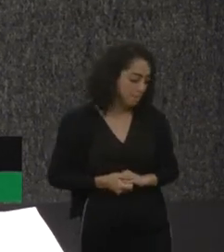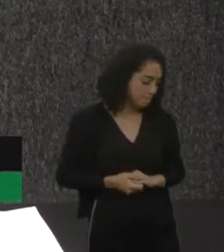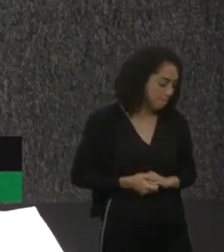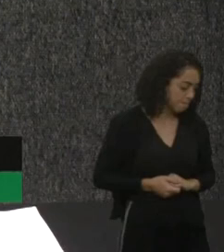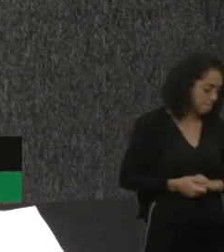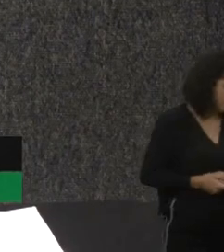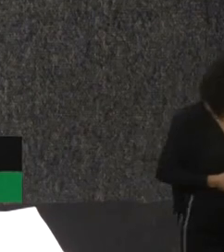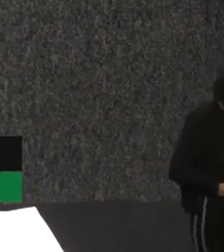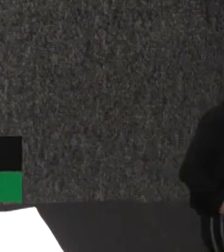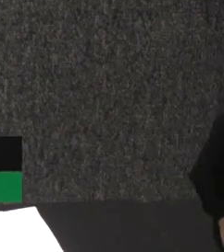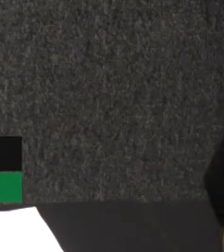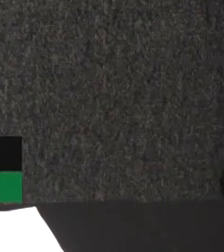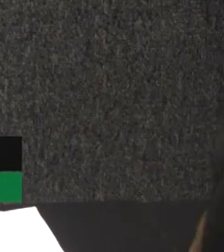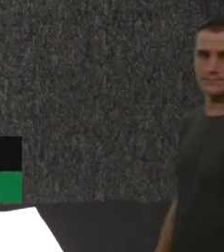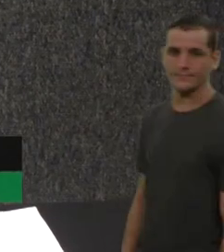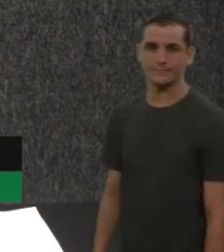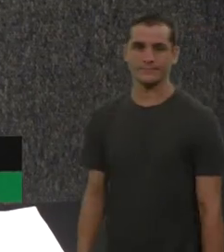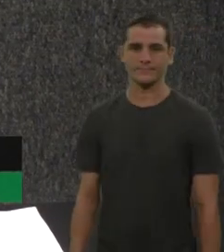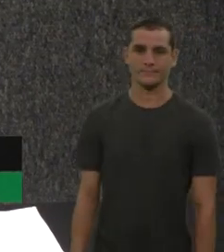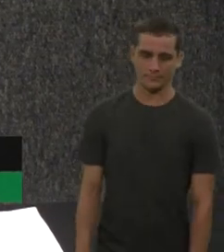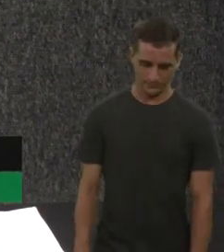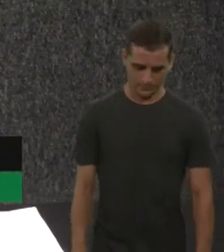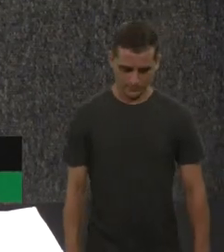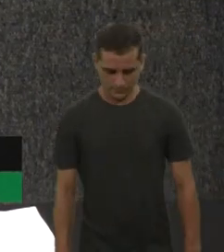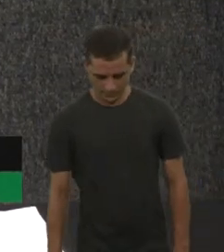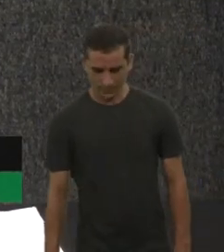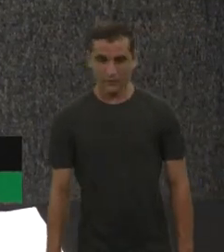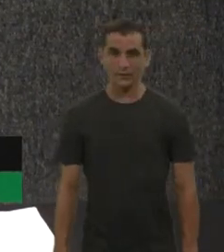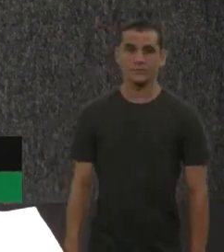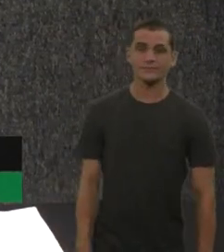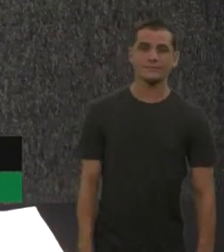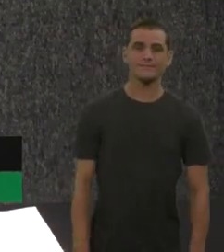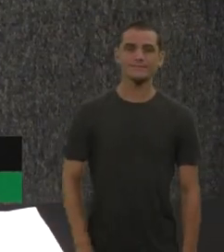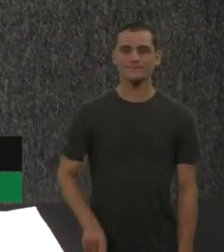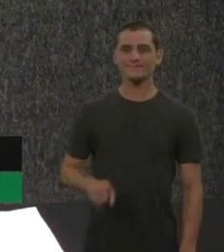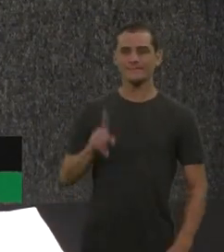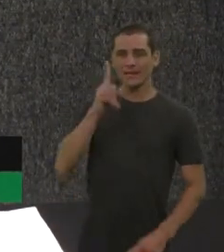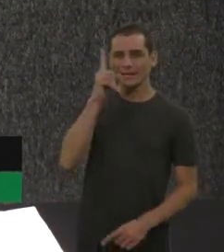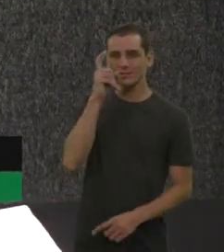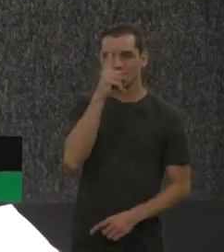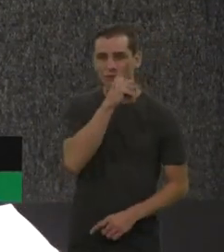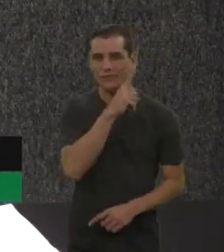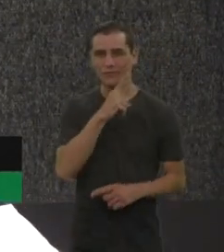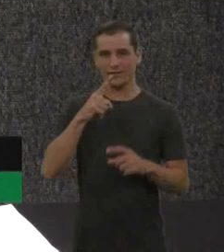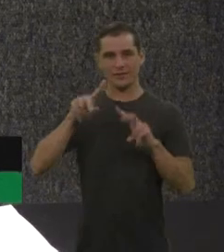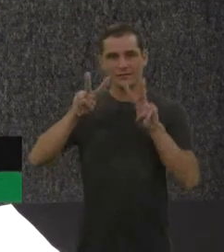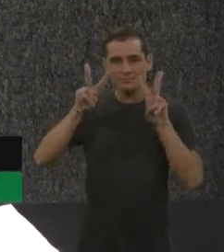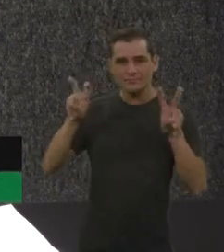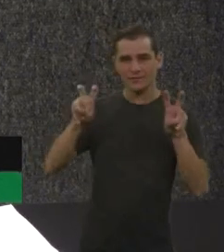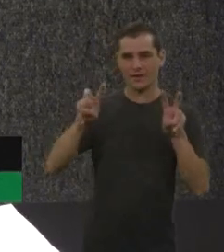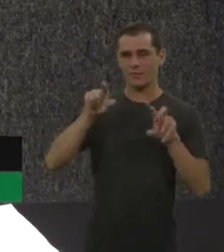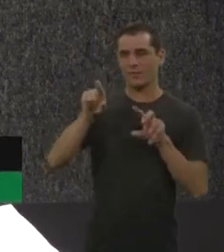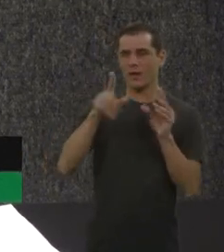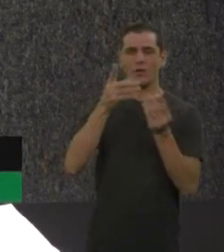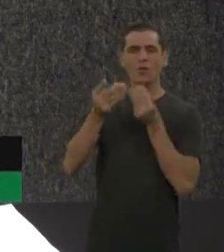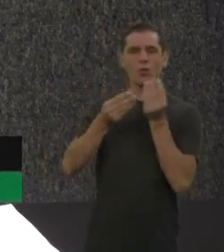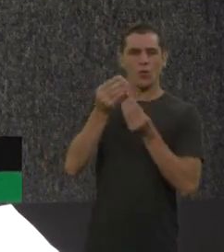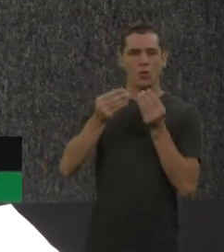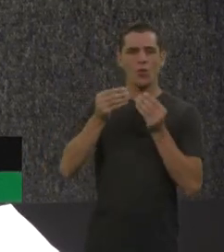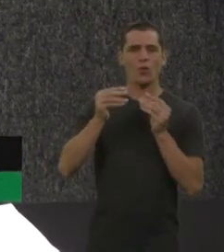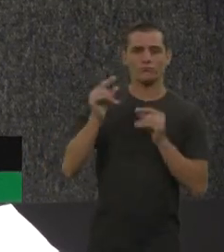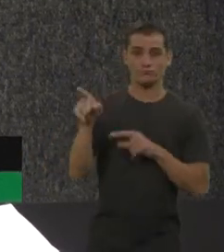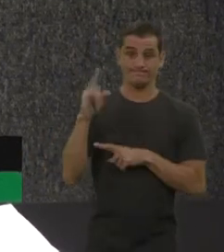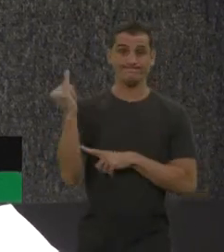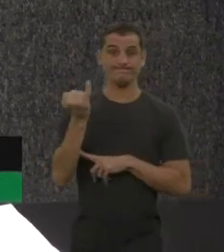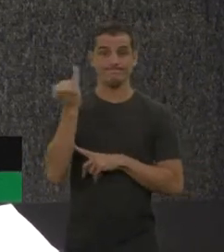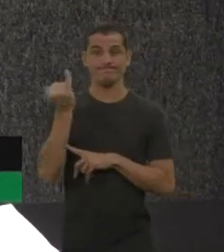né, Carmen? Em termos de quando se discute se está à frente de uma pasta tão importante,